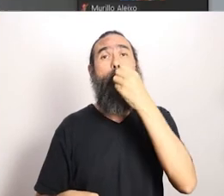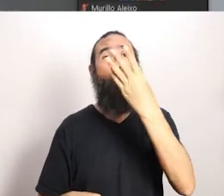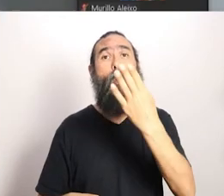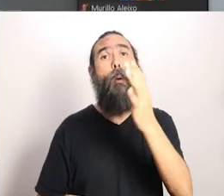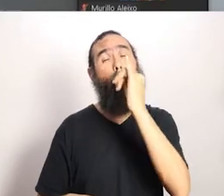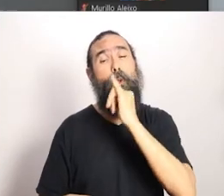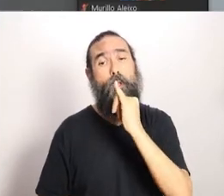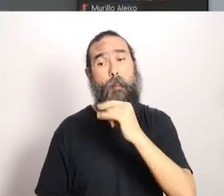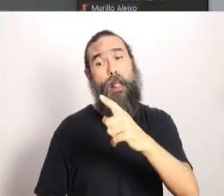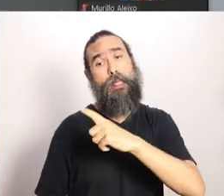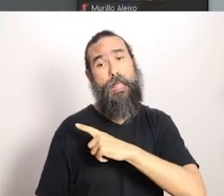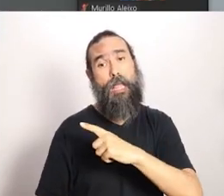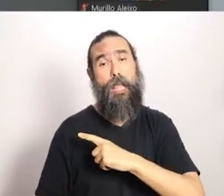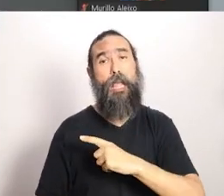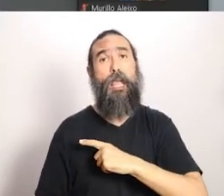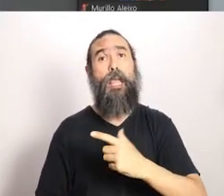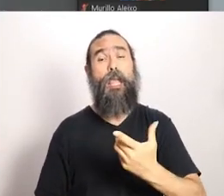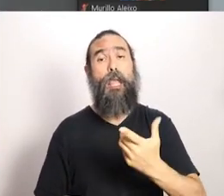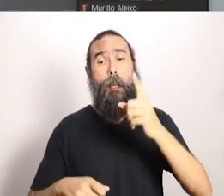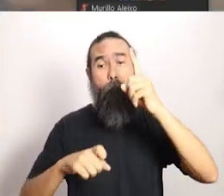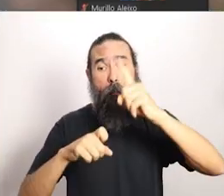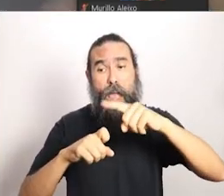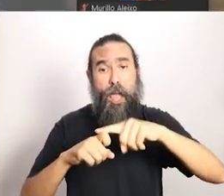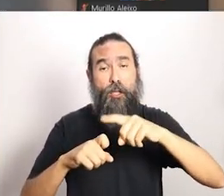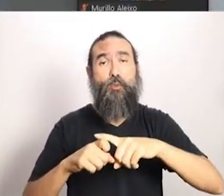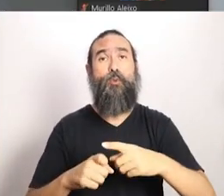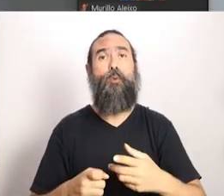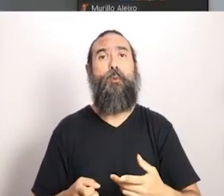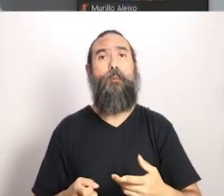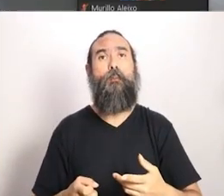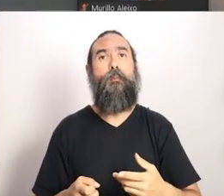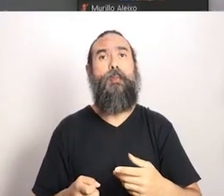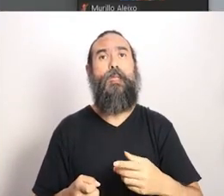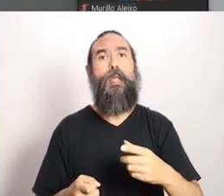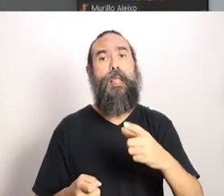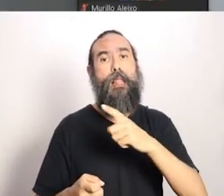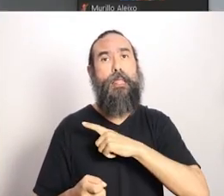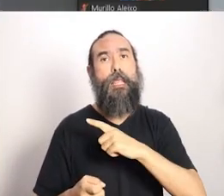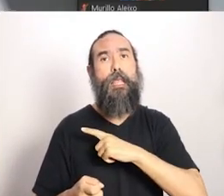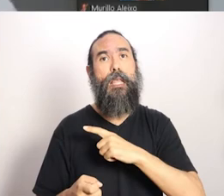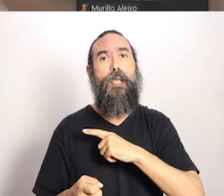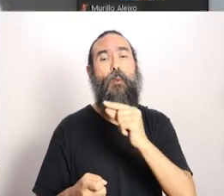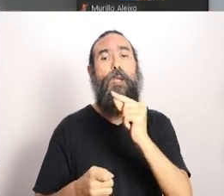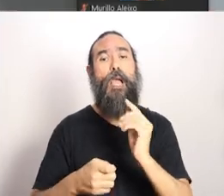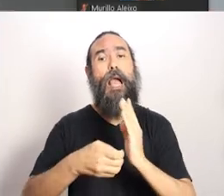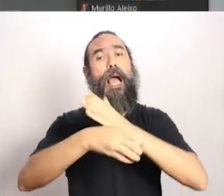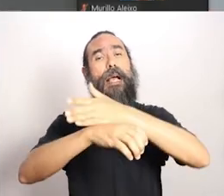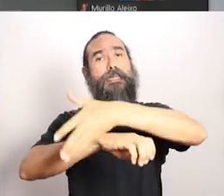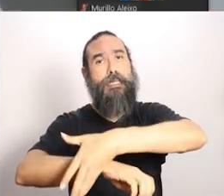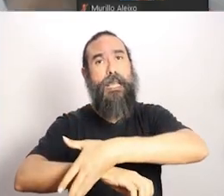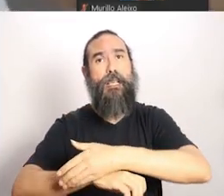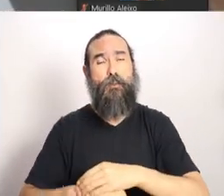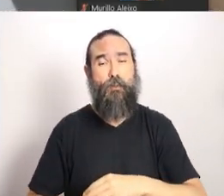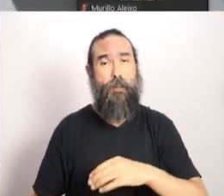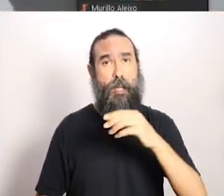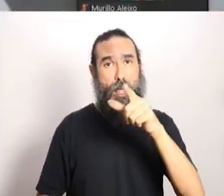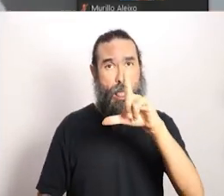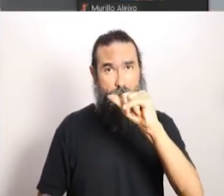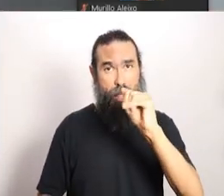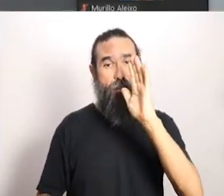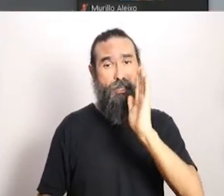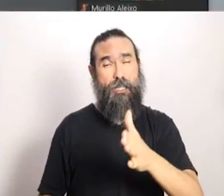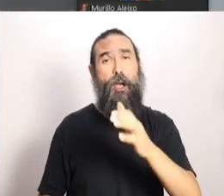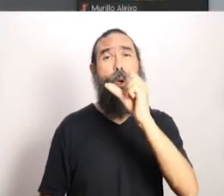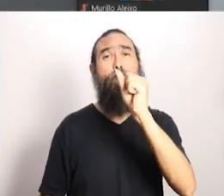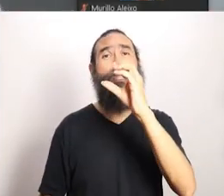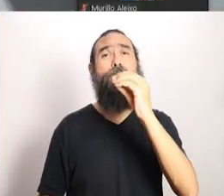médica, como ela faz hoje, né? Ela não pode submeter a cachês pequenos, porque ela é Lia Tamaracá, ela já tem quase 80